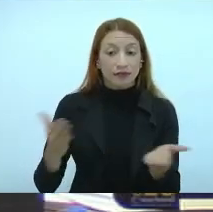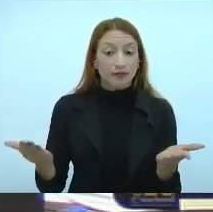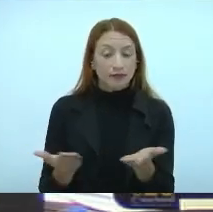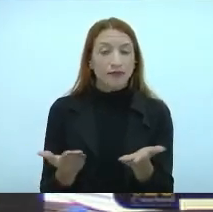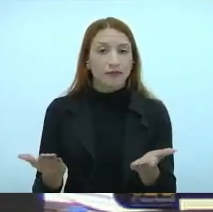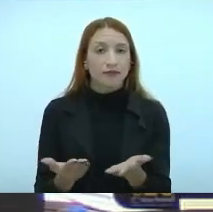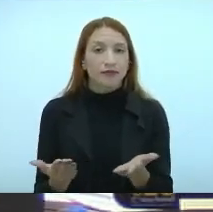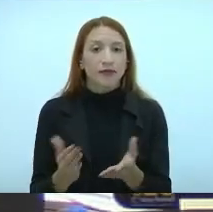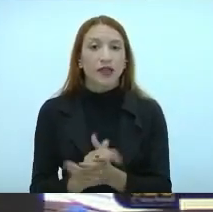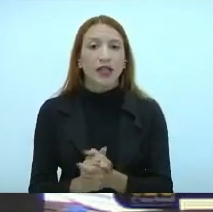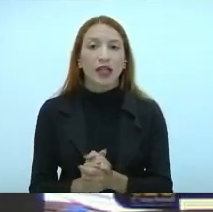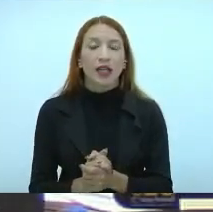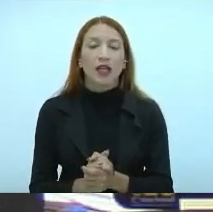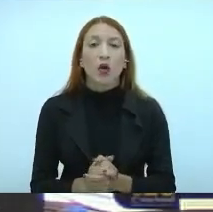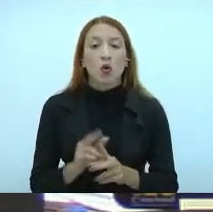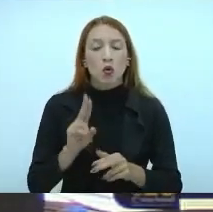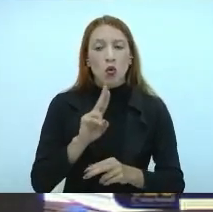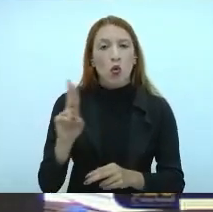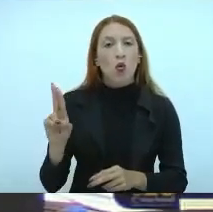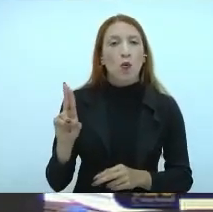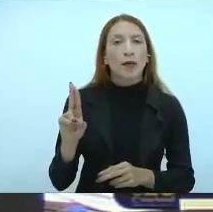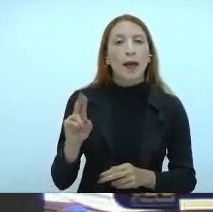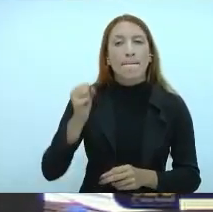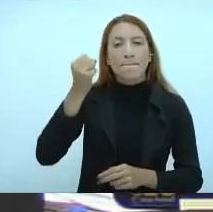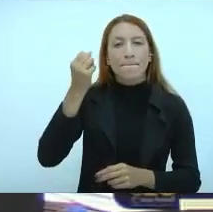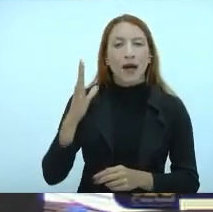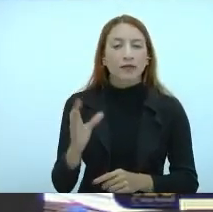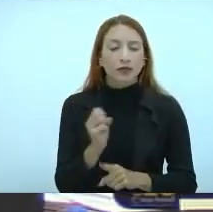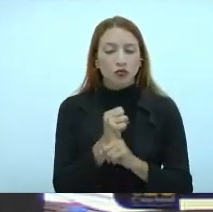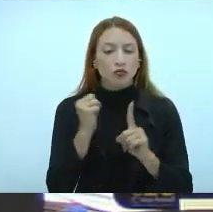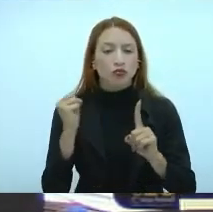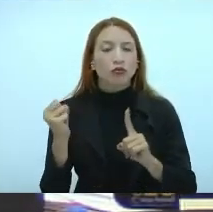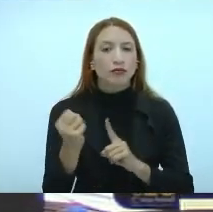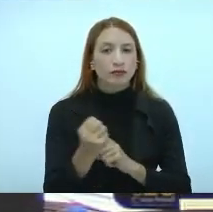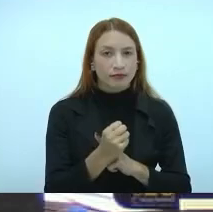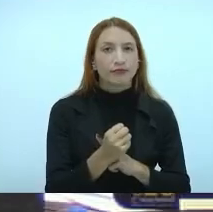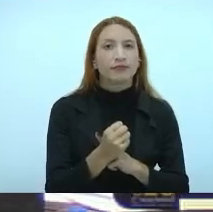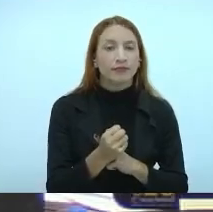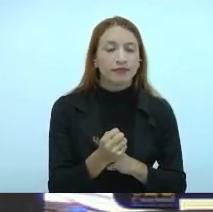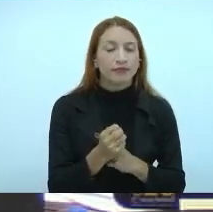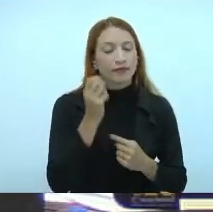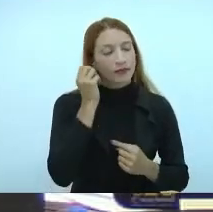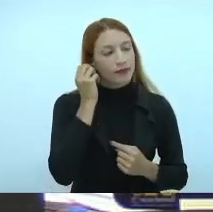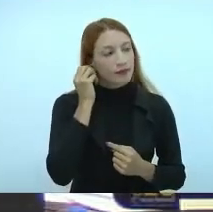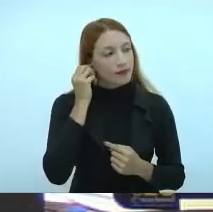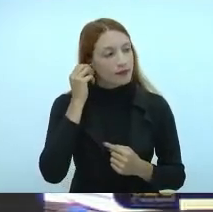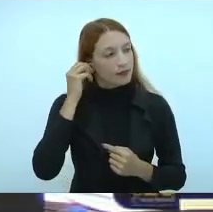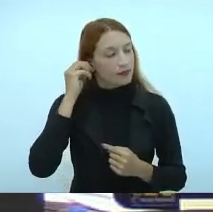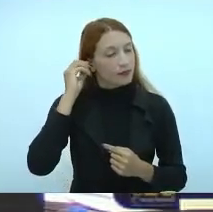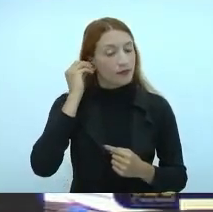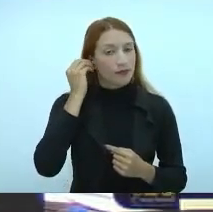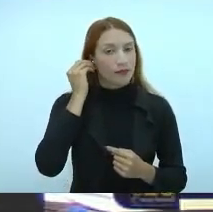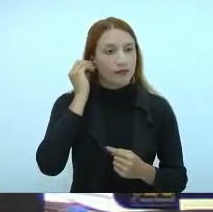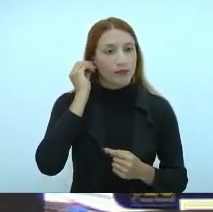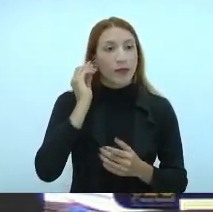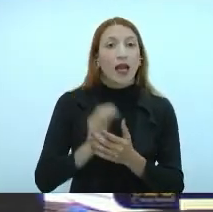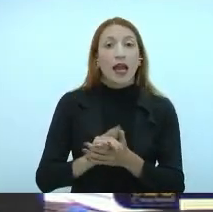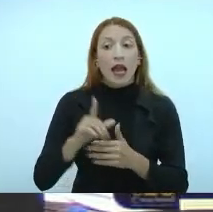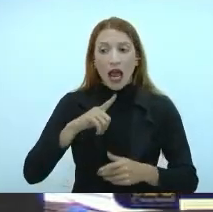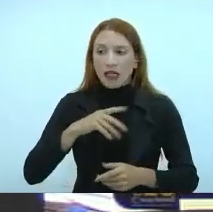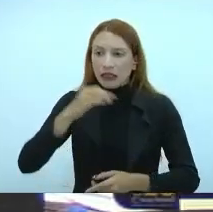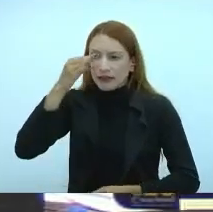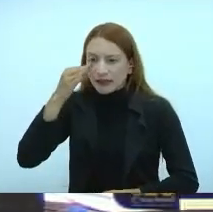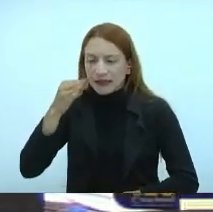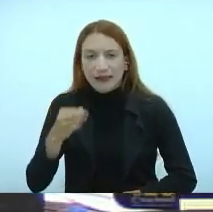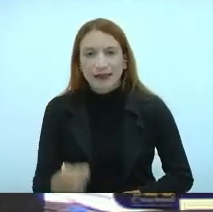éo social Assistência Social ela tem credibilidade